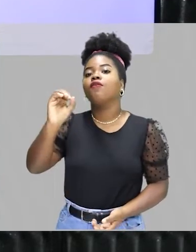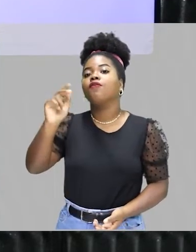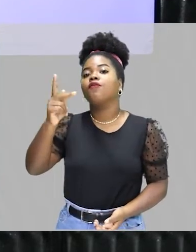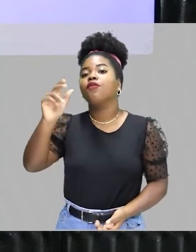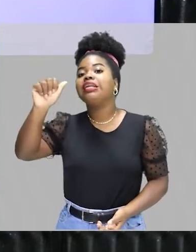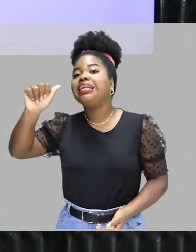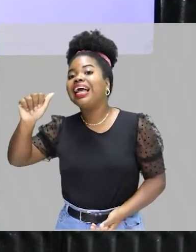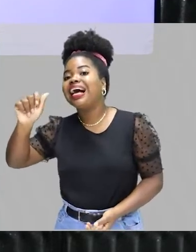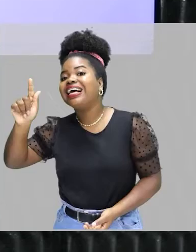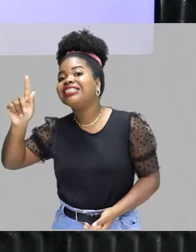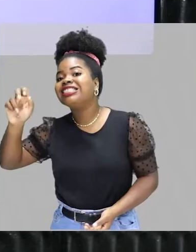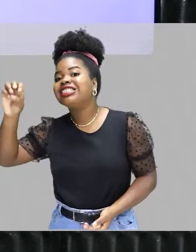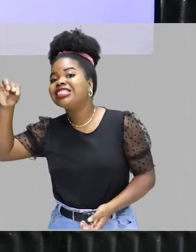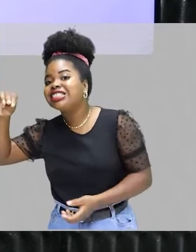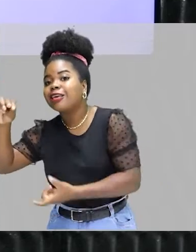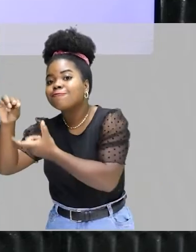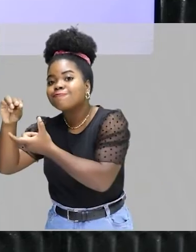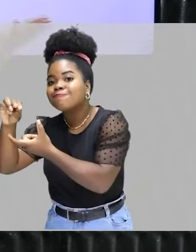Livro,